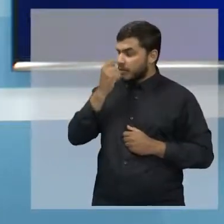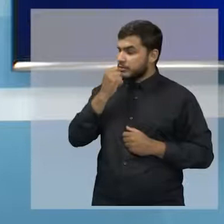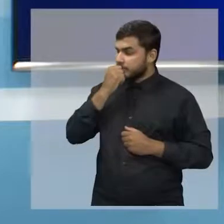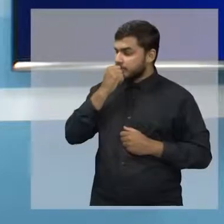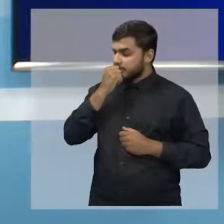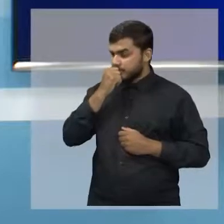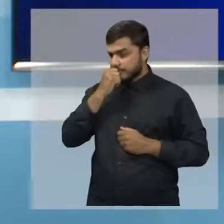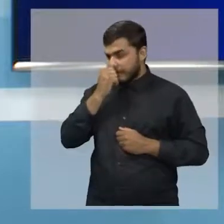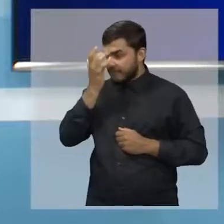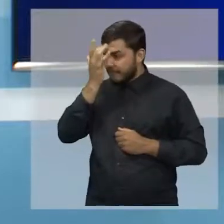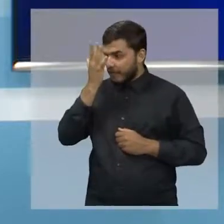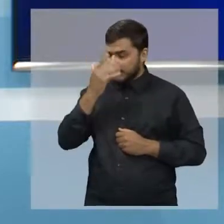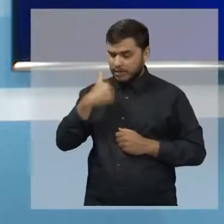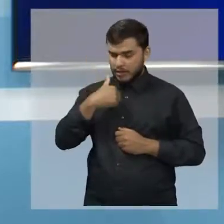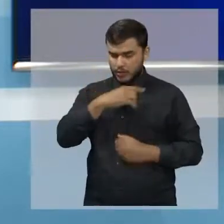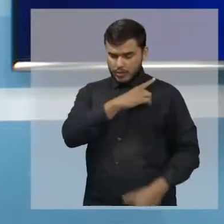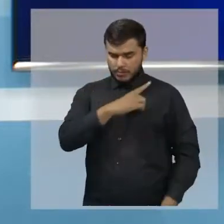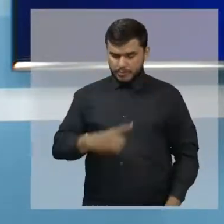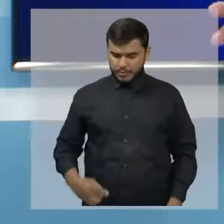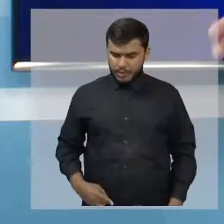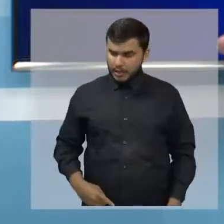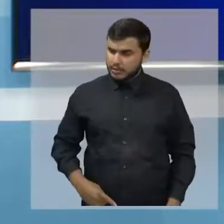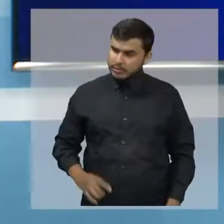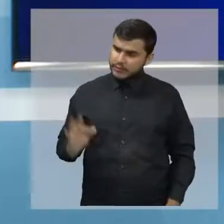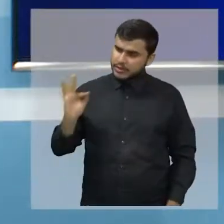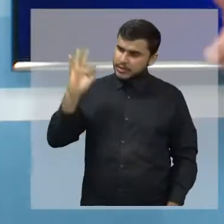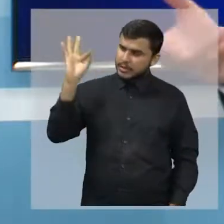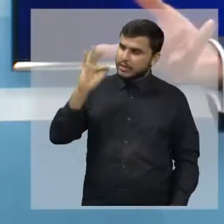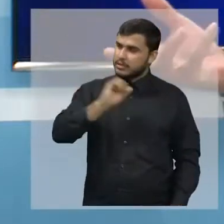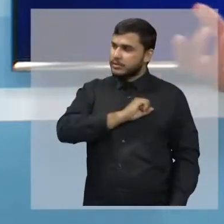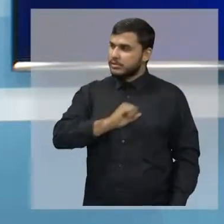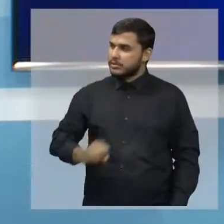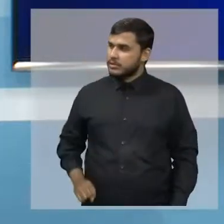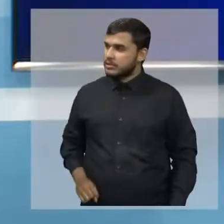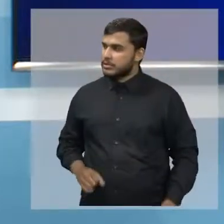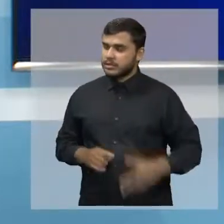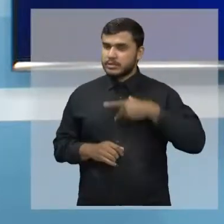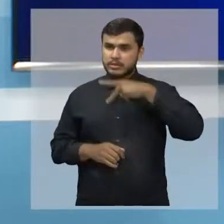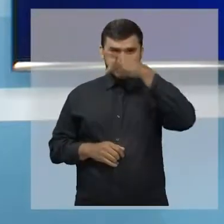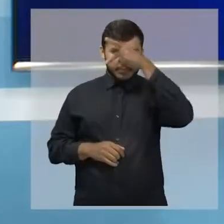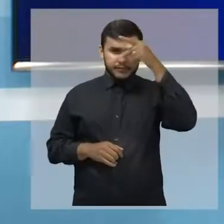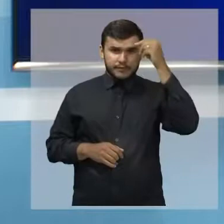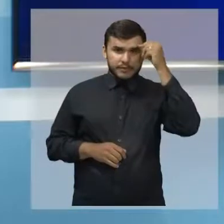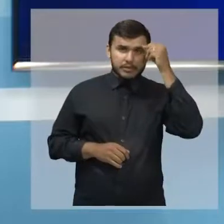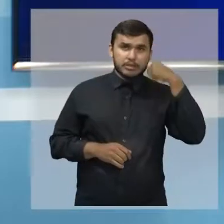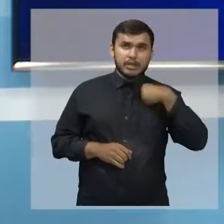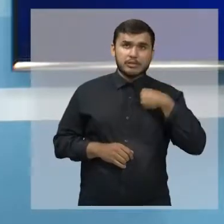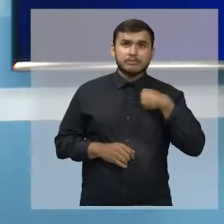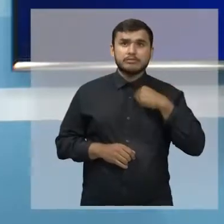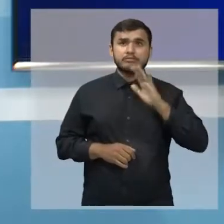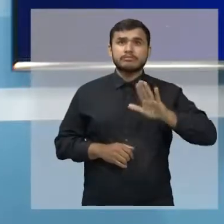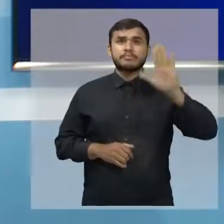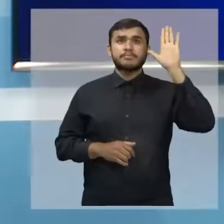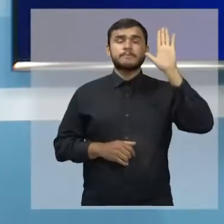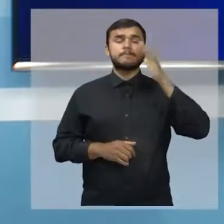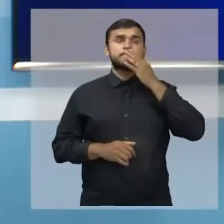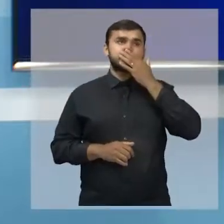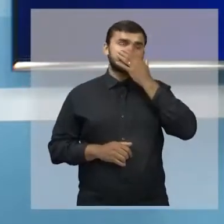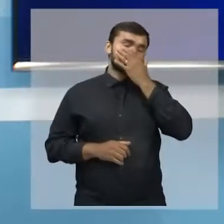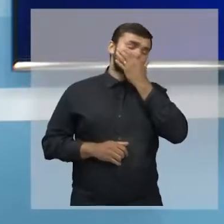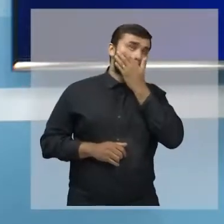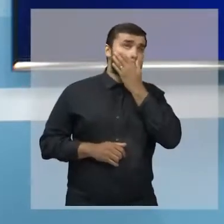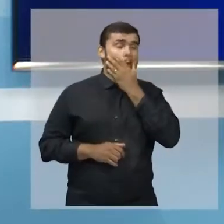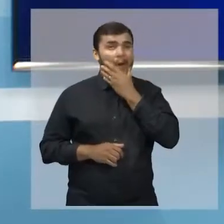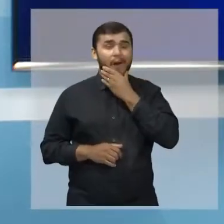não. Lógico que não. Mas aí é por isso que a sociedade... O prefeito não vai querer deixar de... por isso que a sociedade dispondo desse grande mecanismo